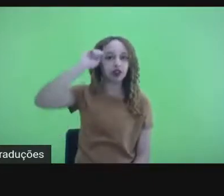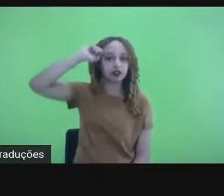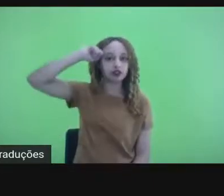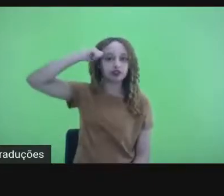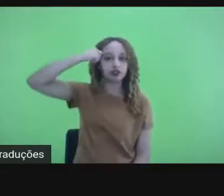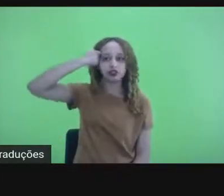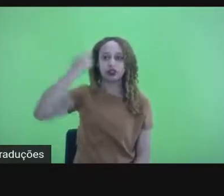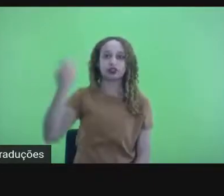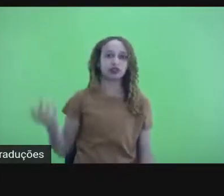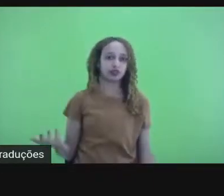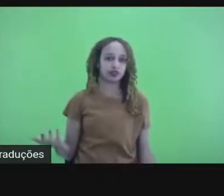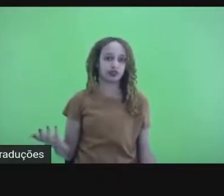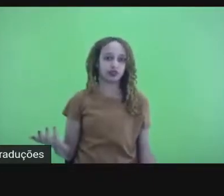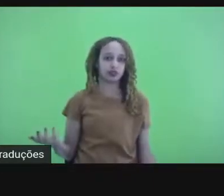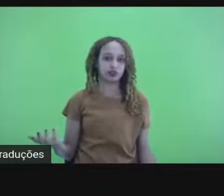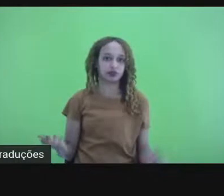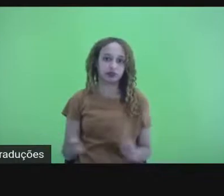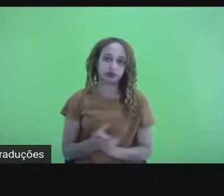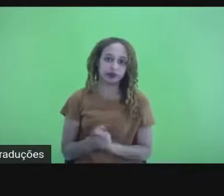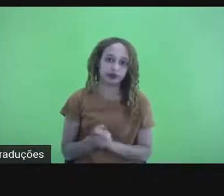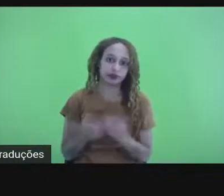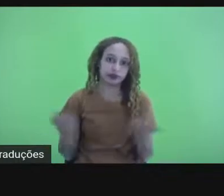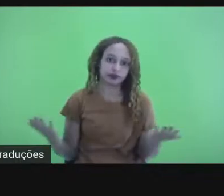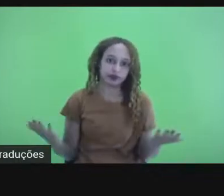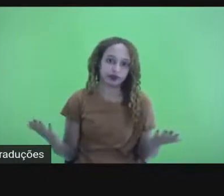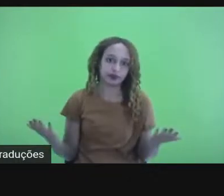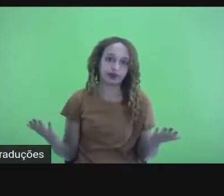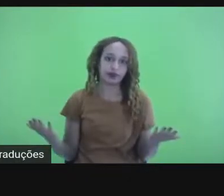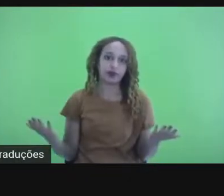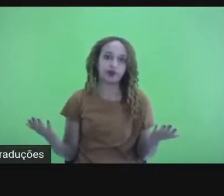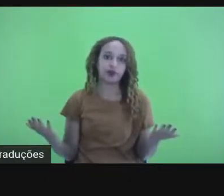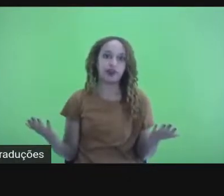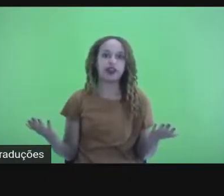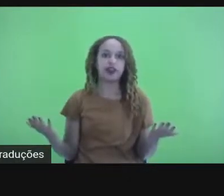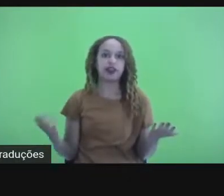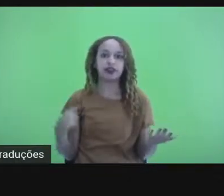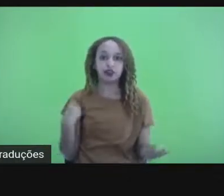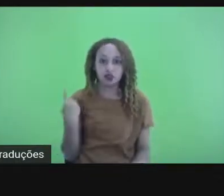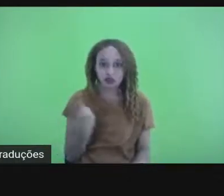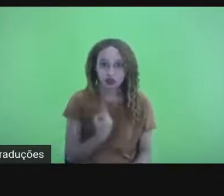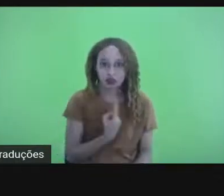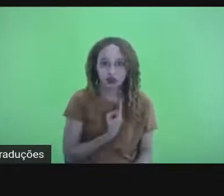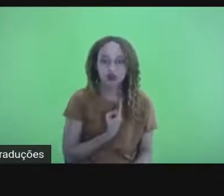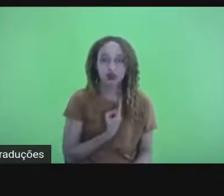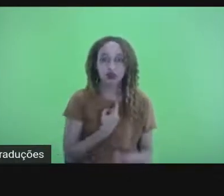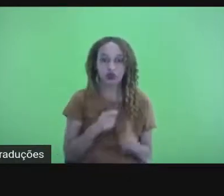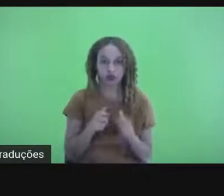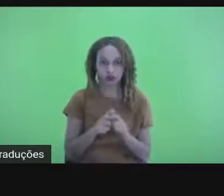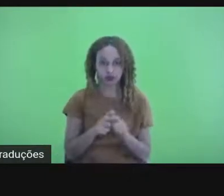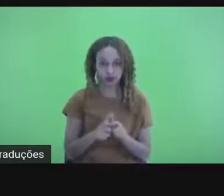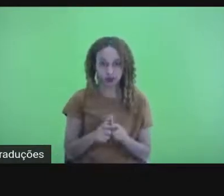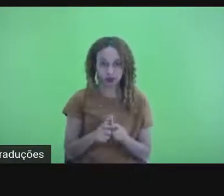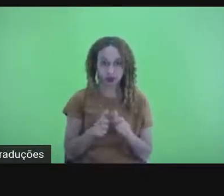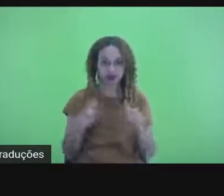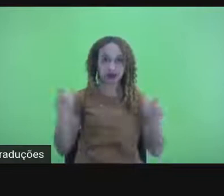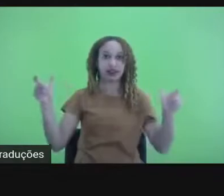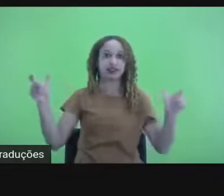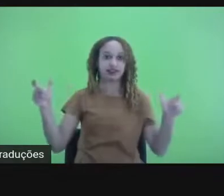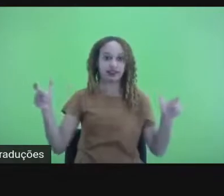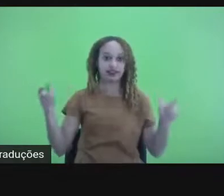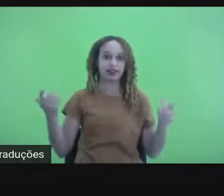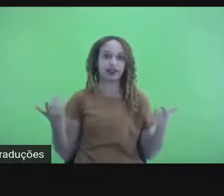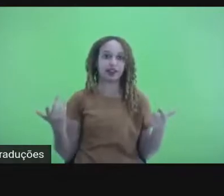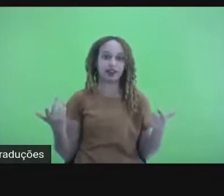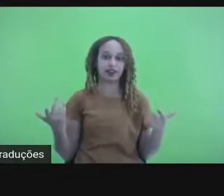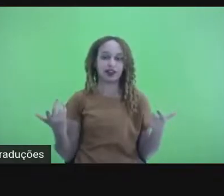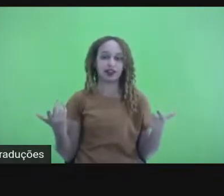identificadas nessa condição. Então, quer dizer, nós somos maioria na falta de, na deficiência